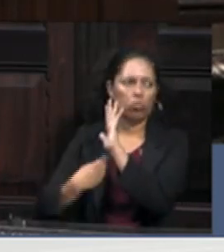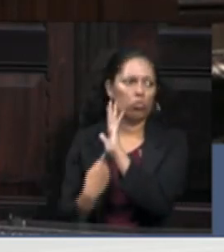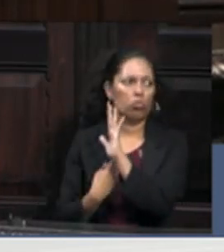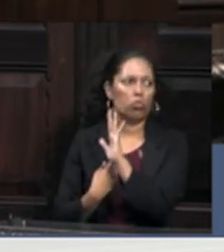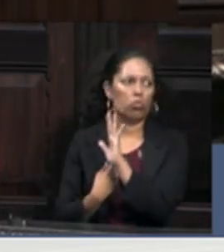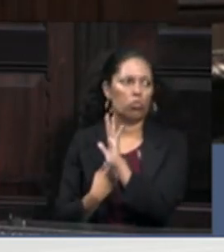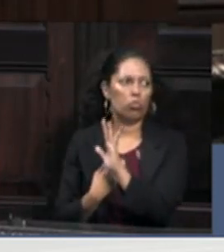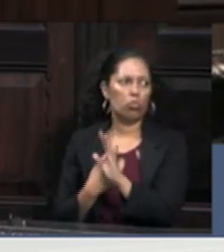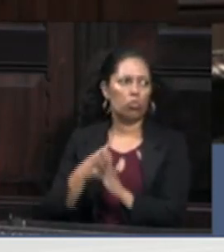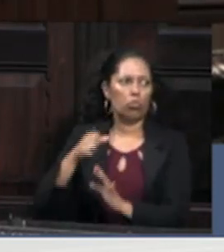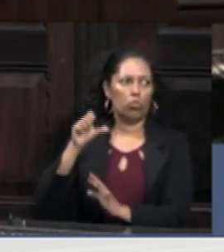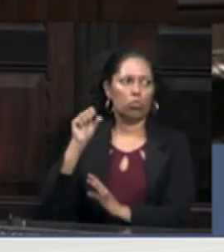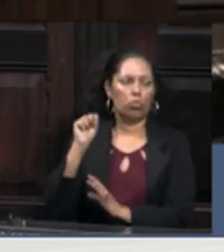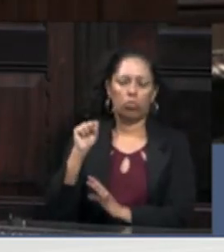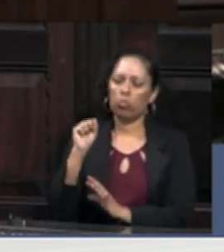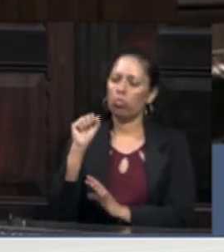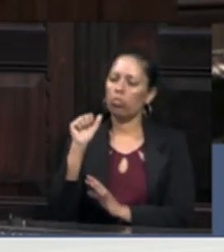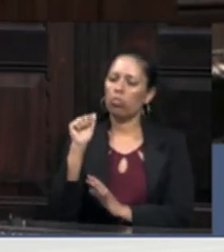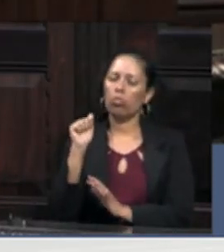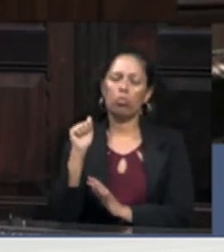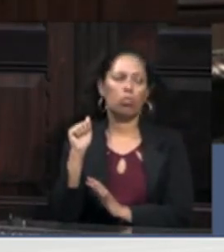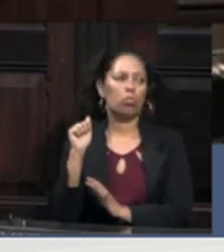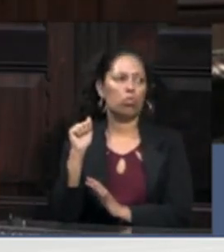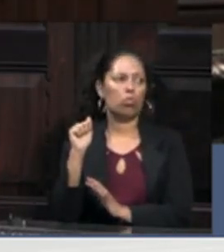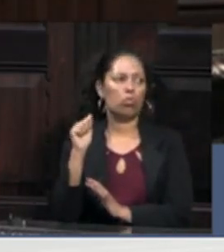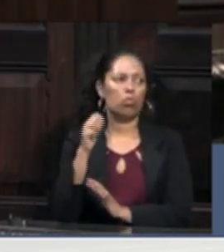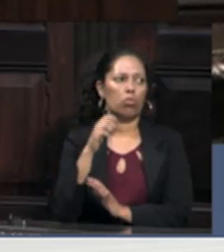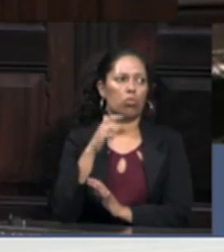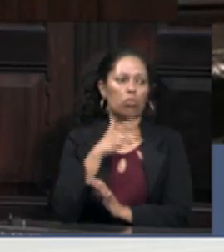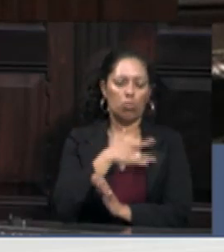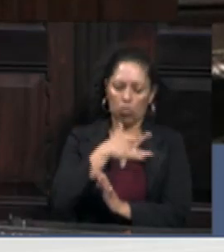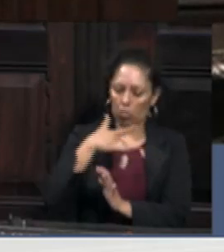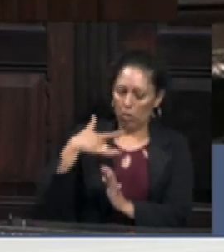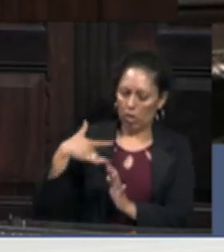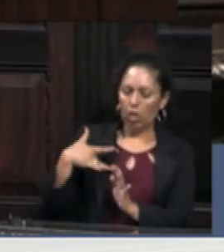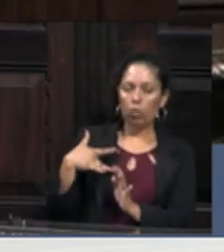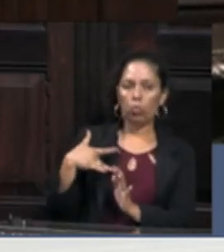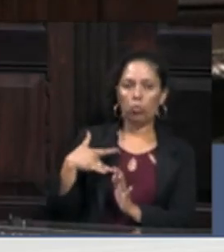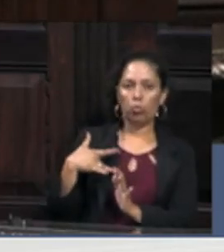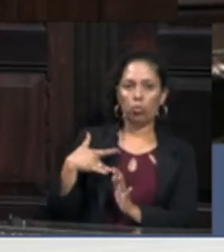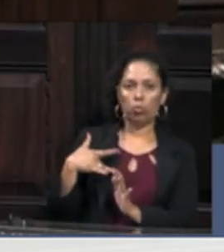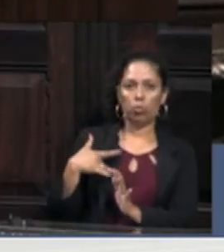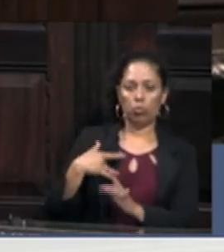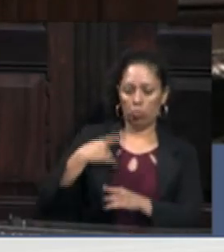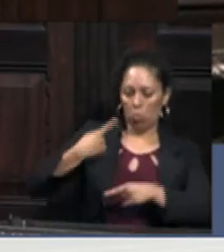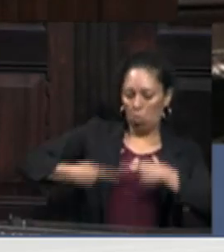Saúde, política pública que está aí